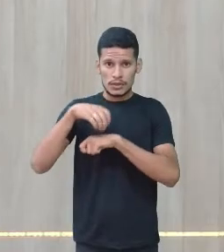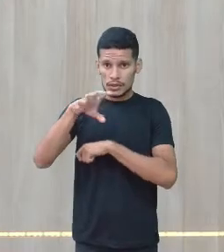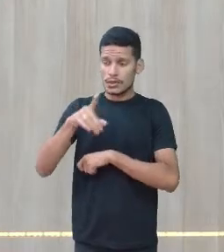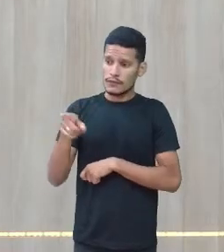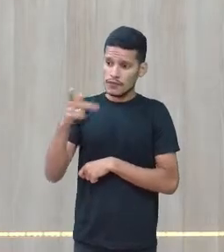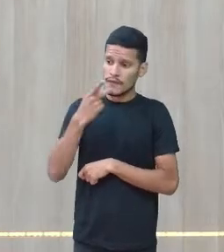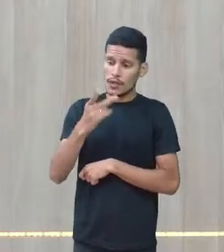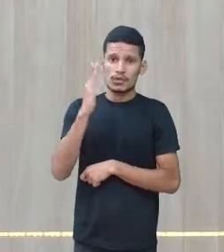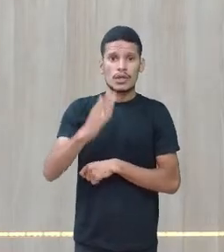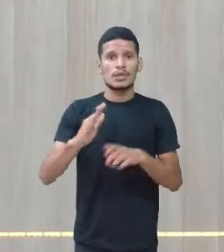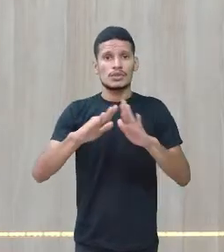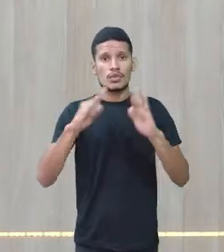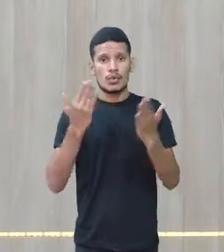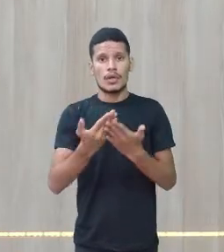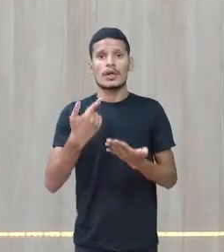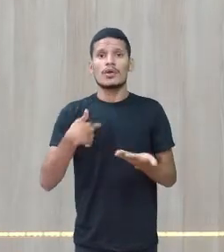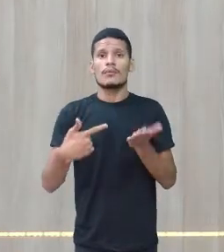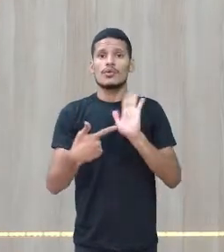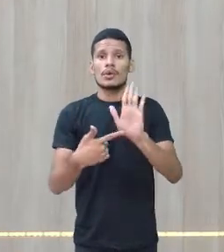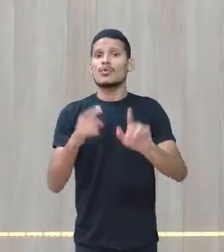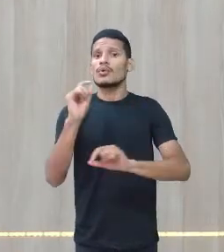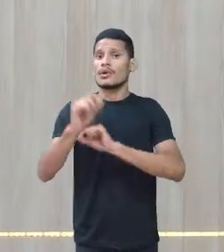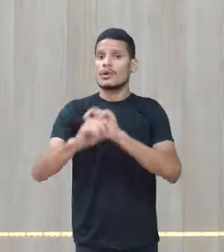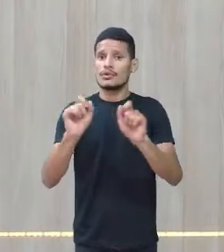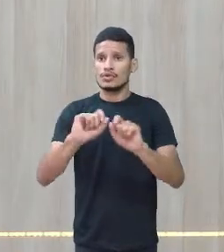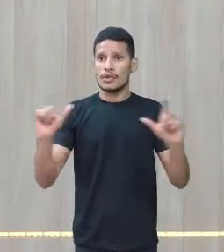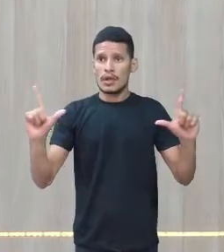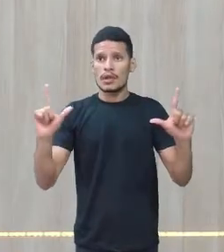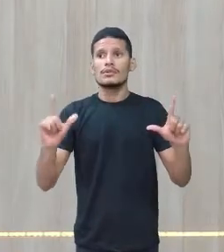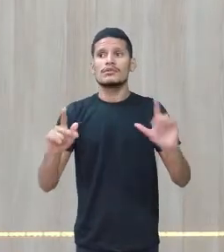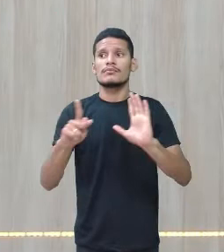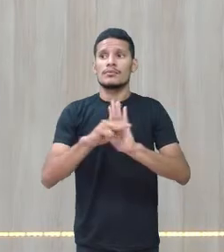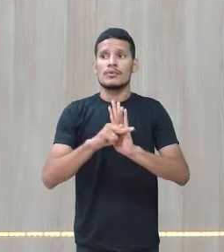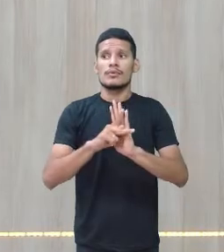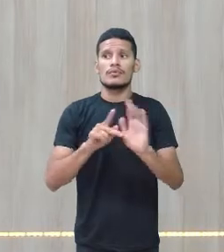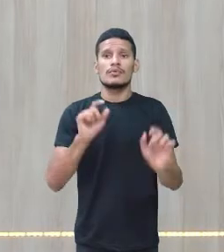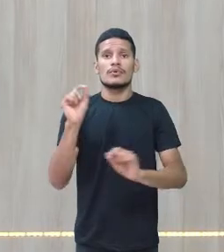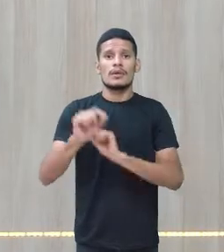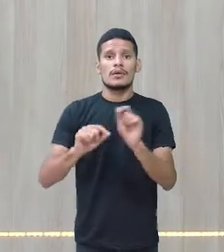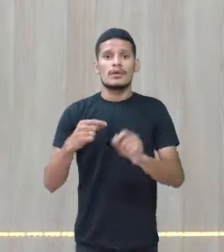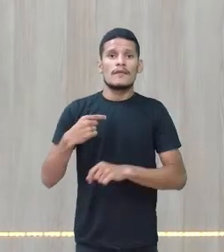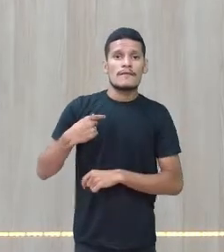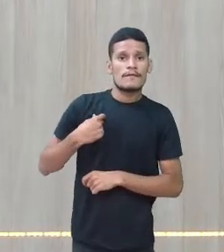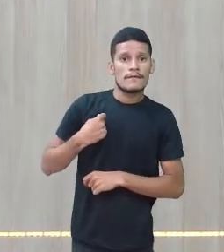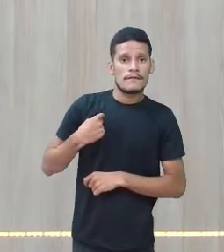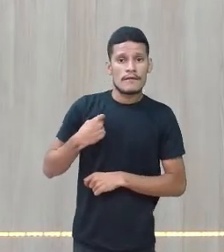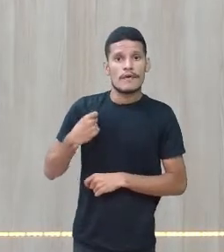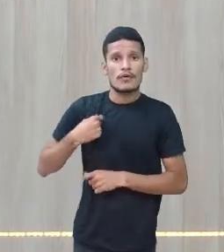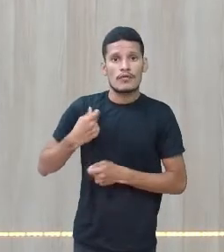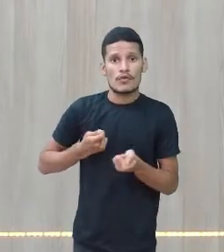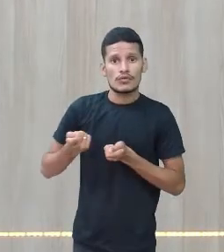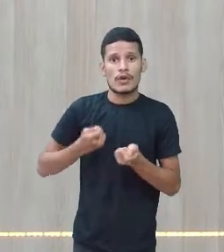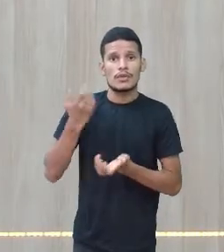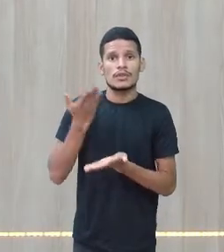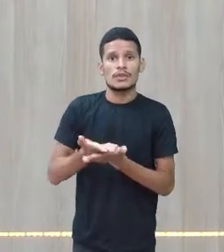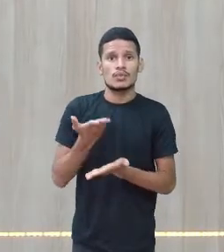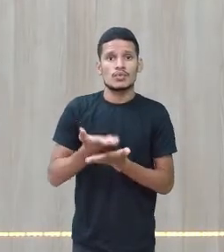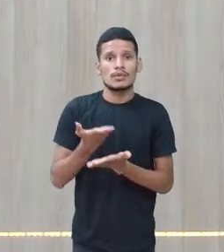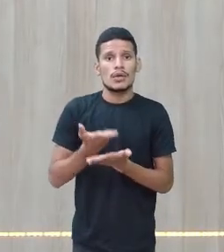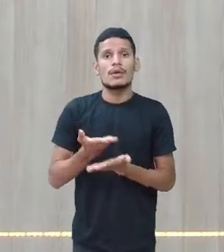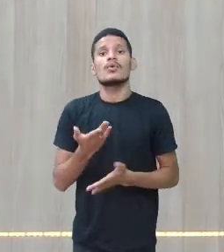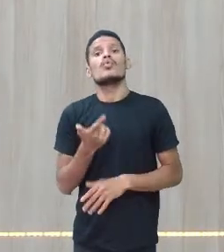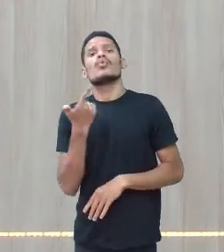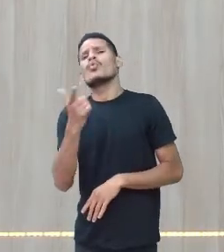você falou escola, eu vou colocar aí no meu, coloca aí, Cláudia, para mim como o voluntário estudar, tá? Coloquem